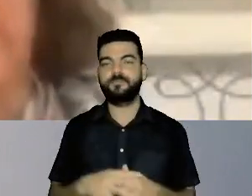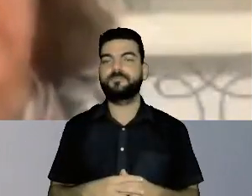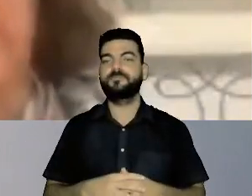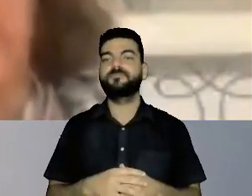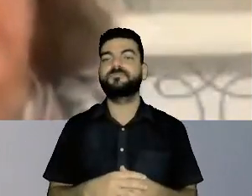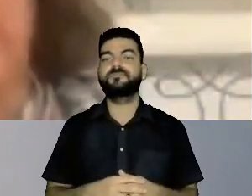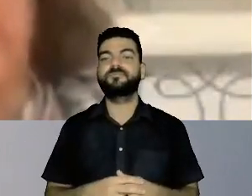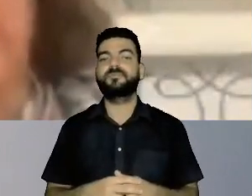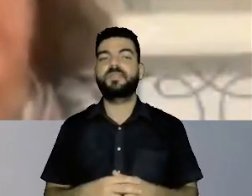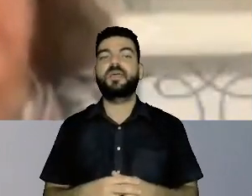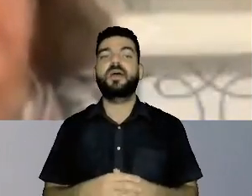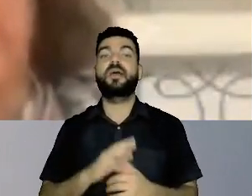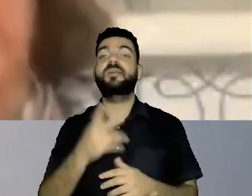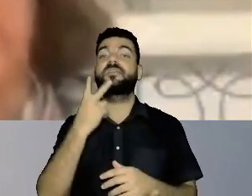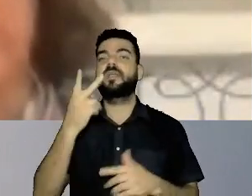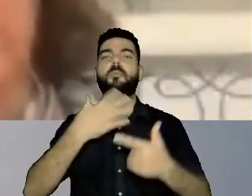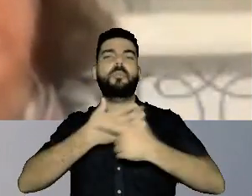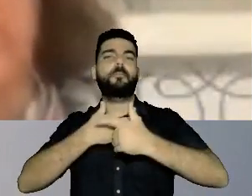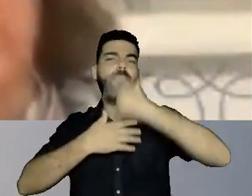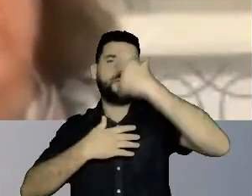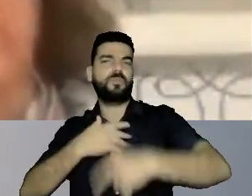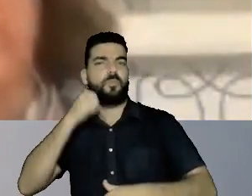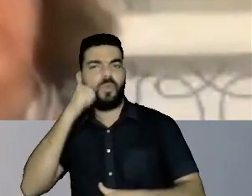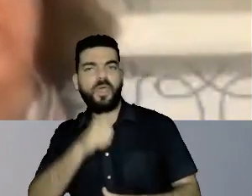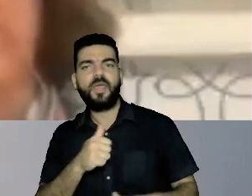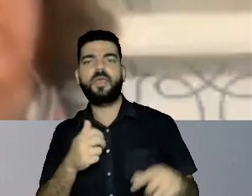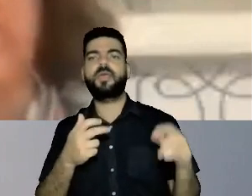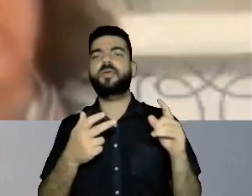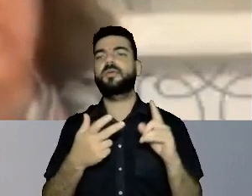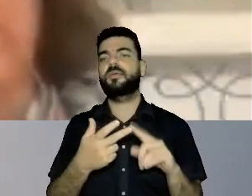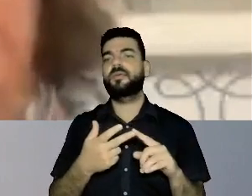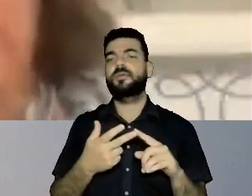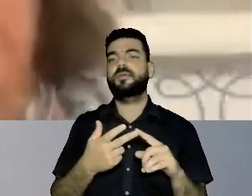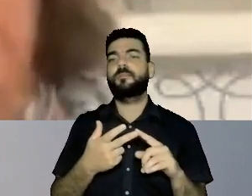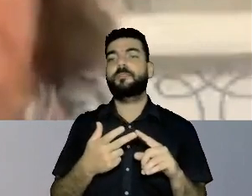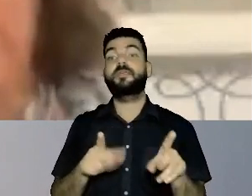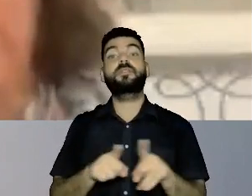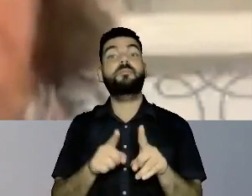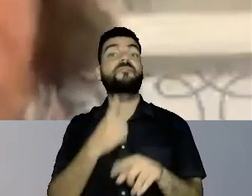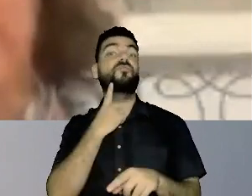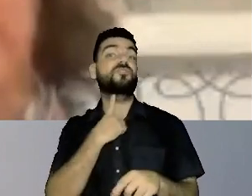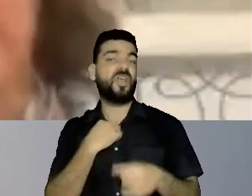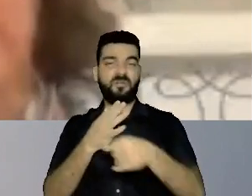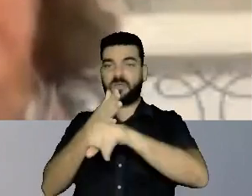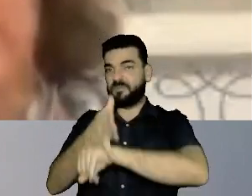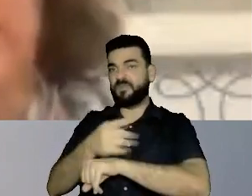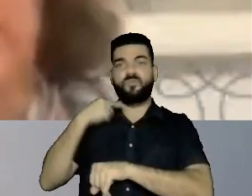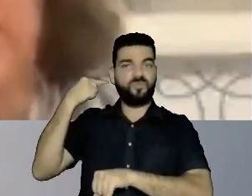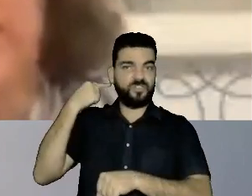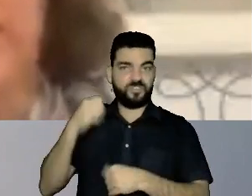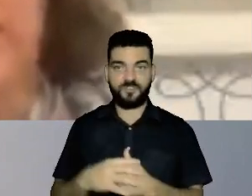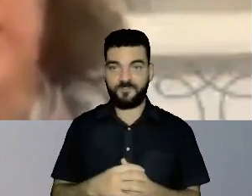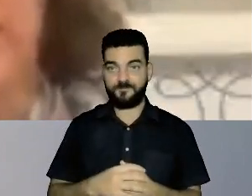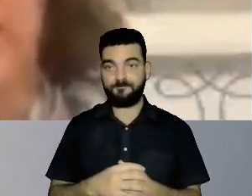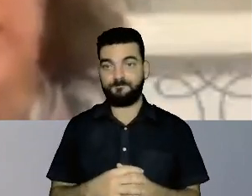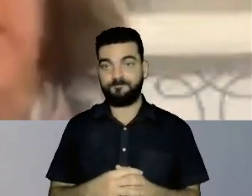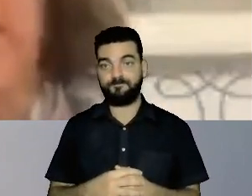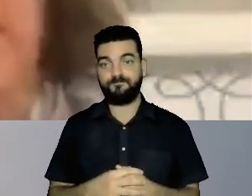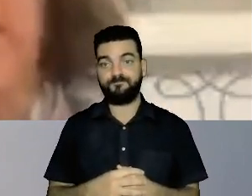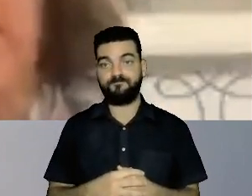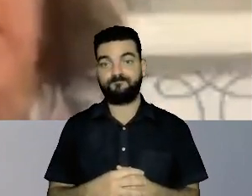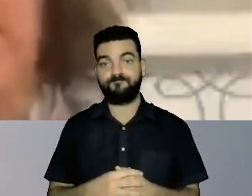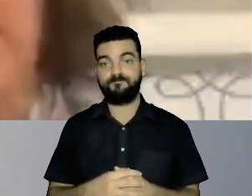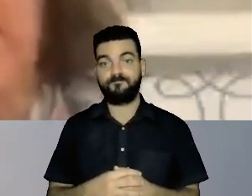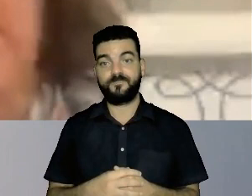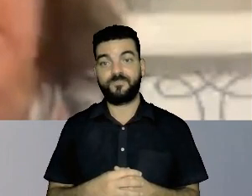século XIX, início do século XX, começam os movimentos feministas. Os movimentos feministas trazem atenção ao papel